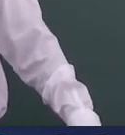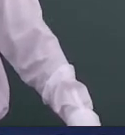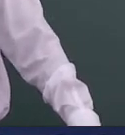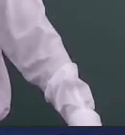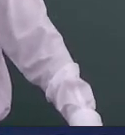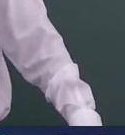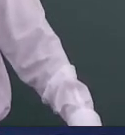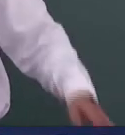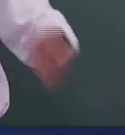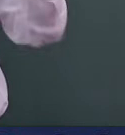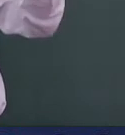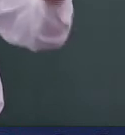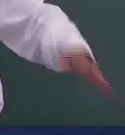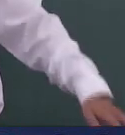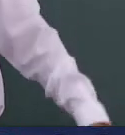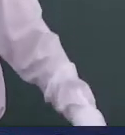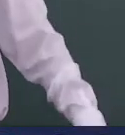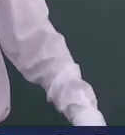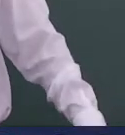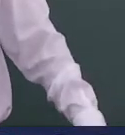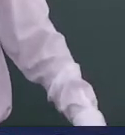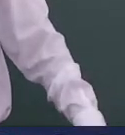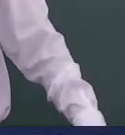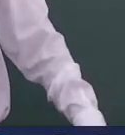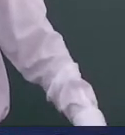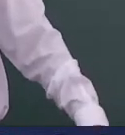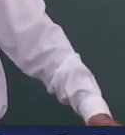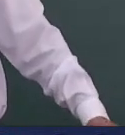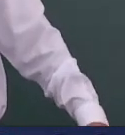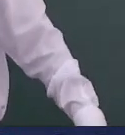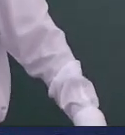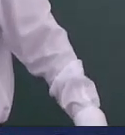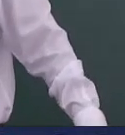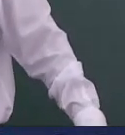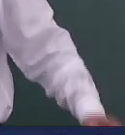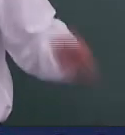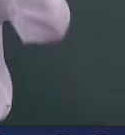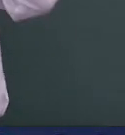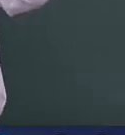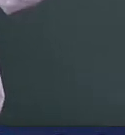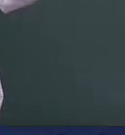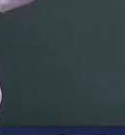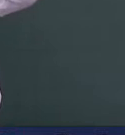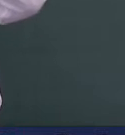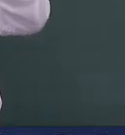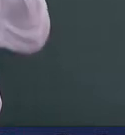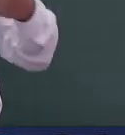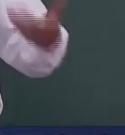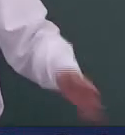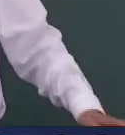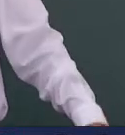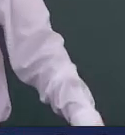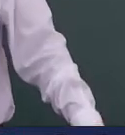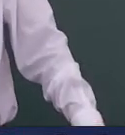infectados e mais aqueles que não foram reportados, né? E quase 4 mil óbitos já. E já está afetando